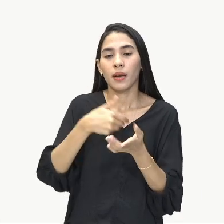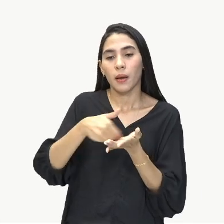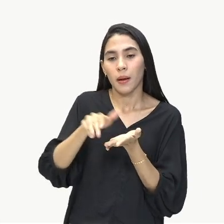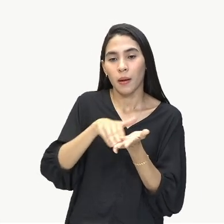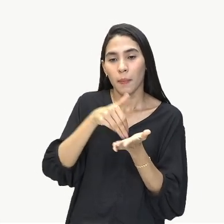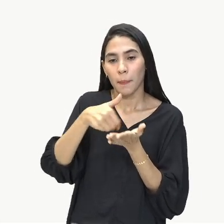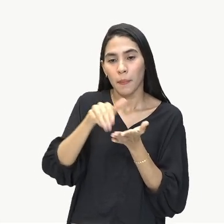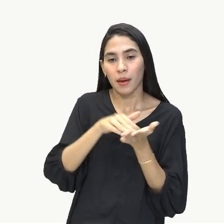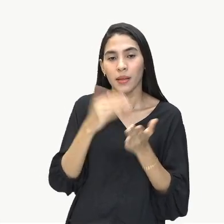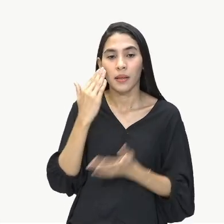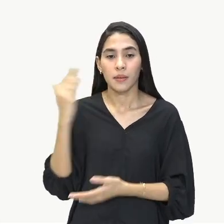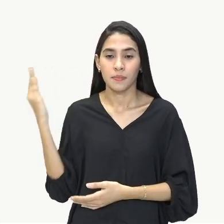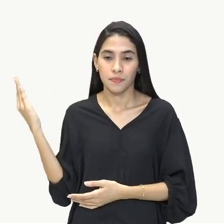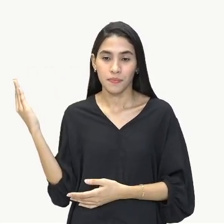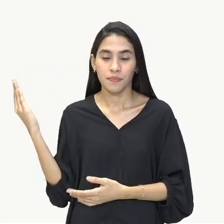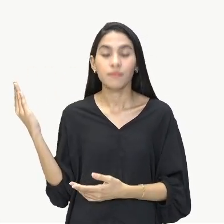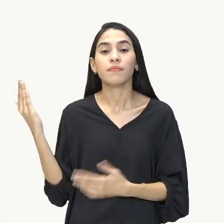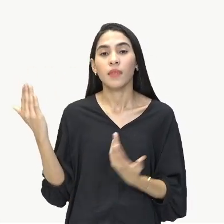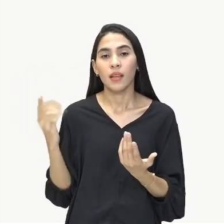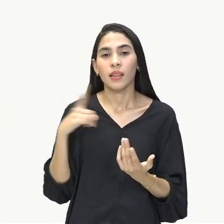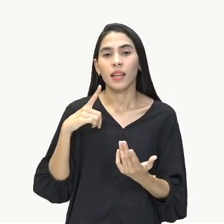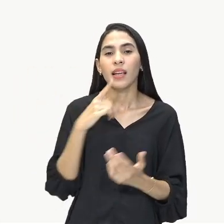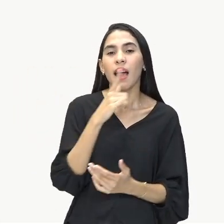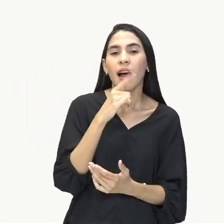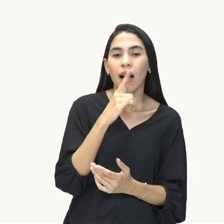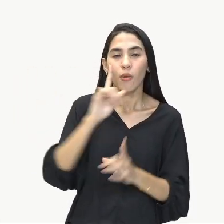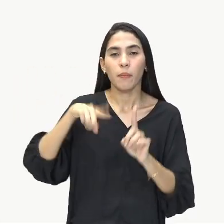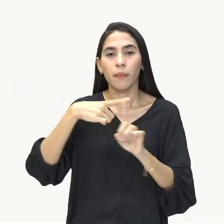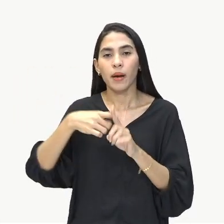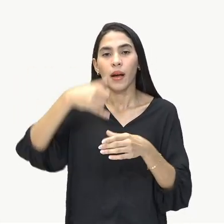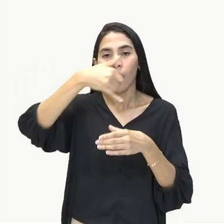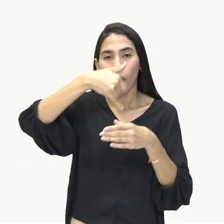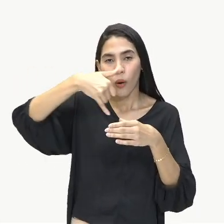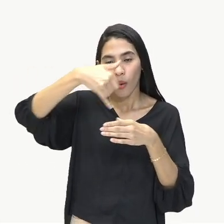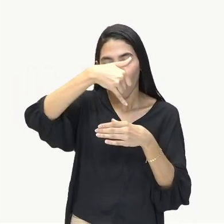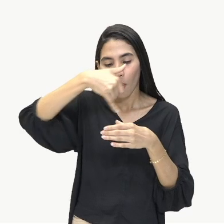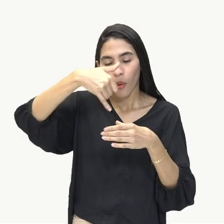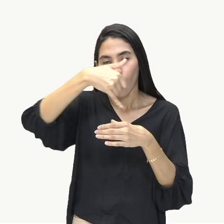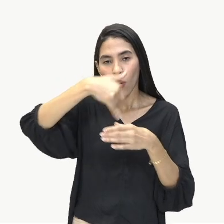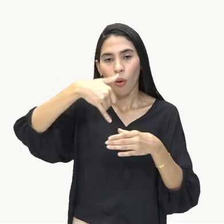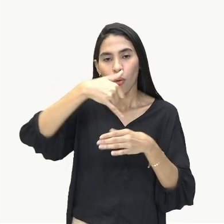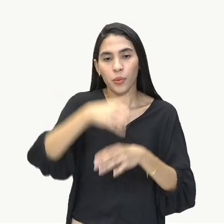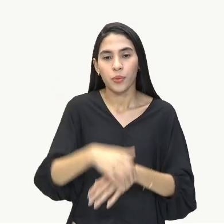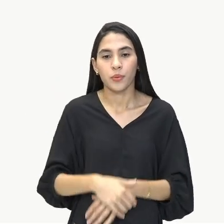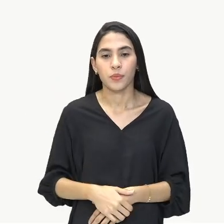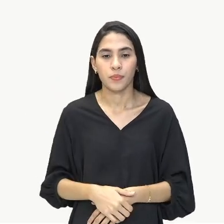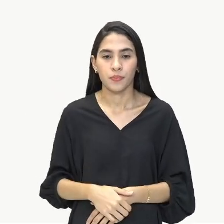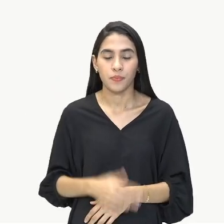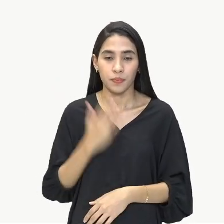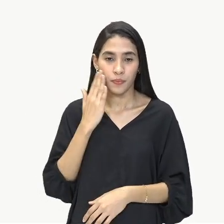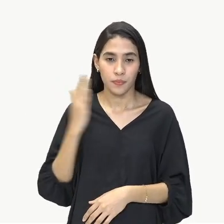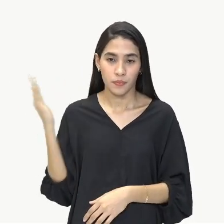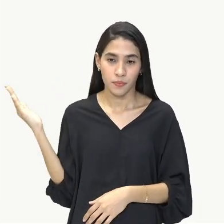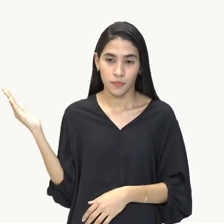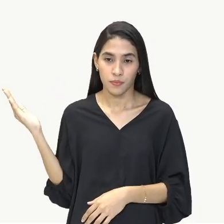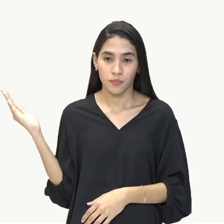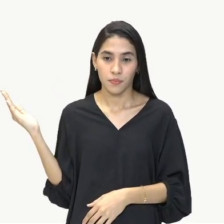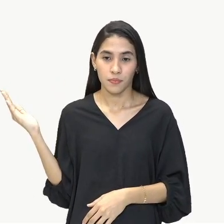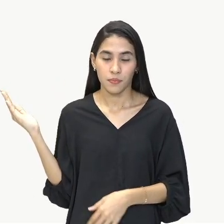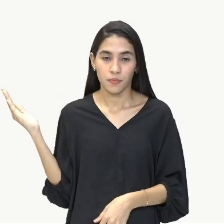água e óleo. A emulsão, o disperso é o líquido, o dispersante é o sólido ou o